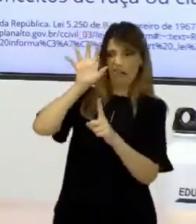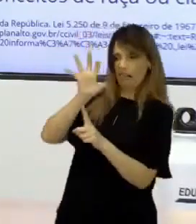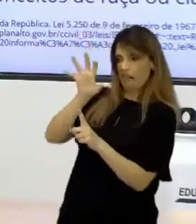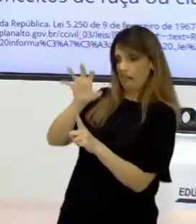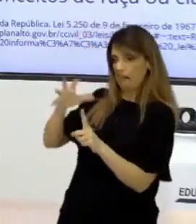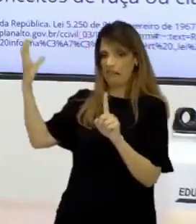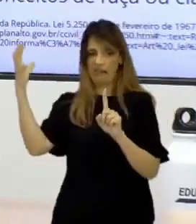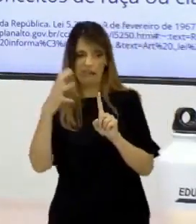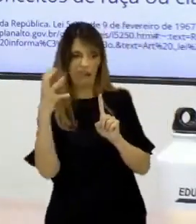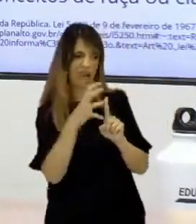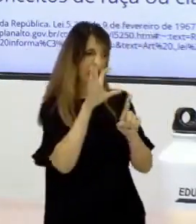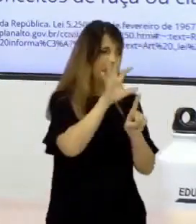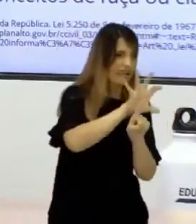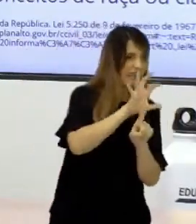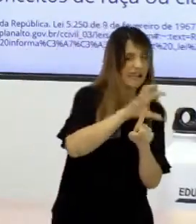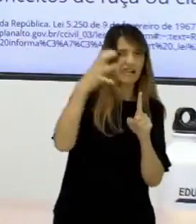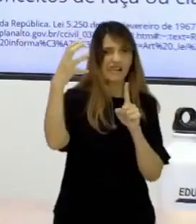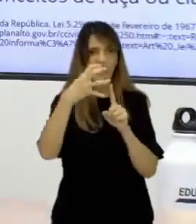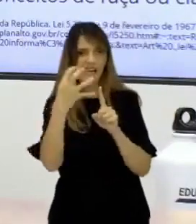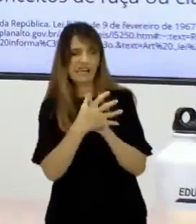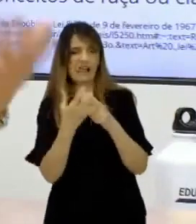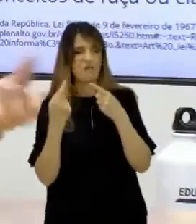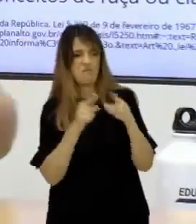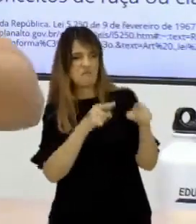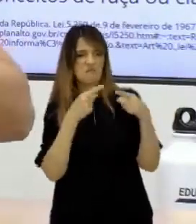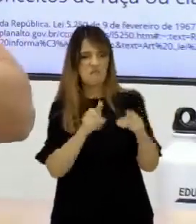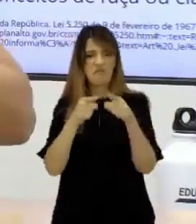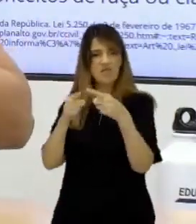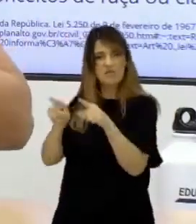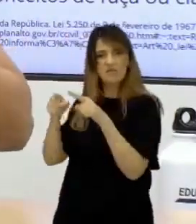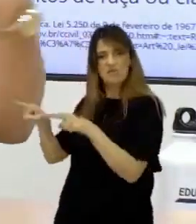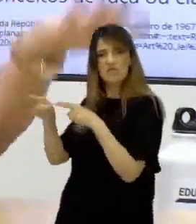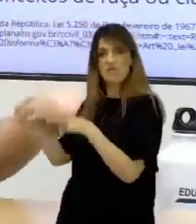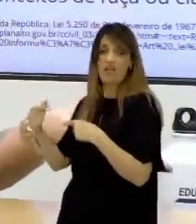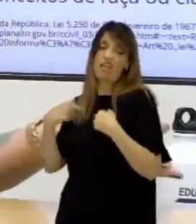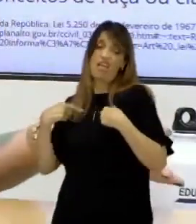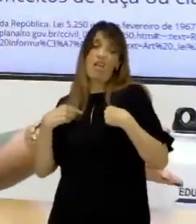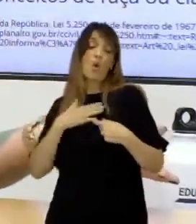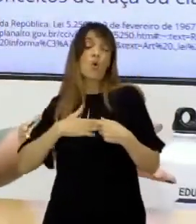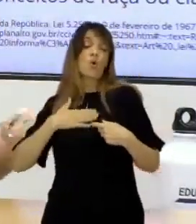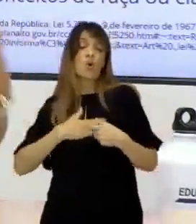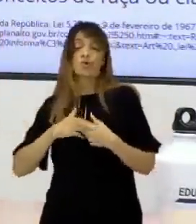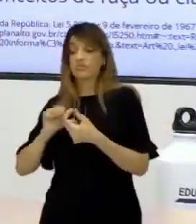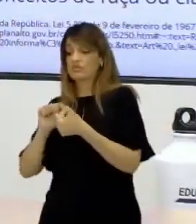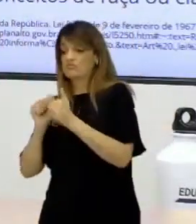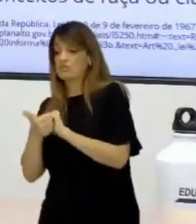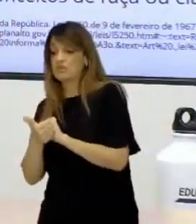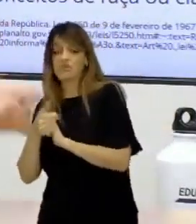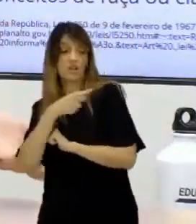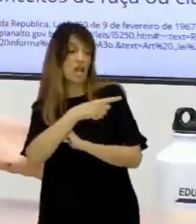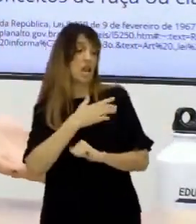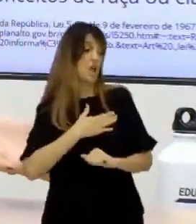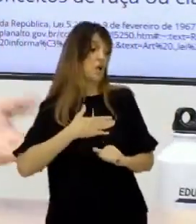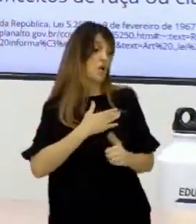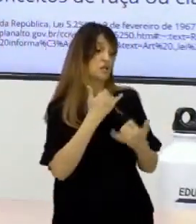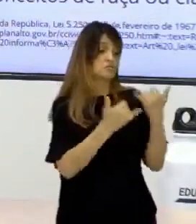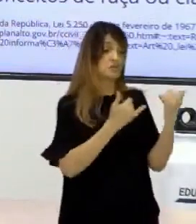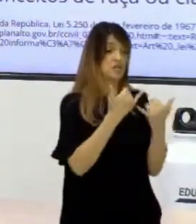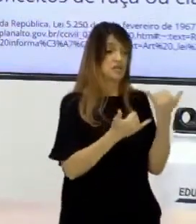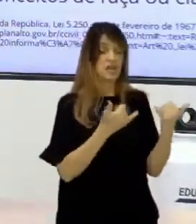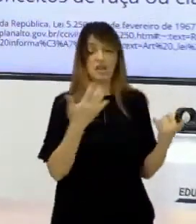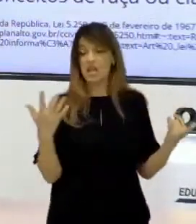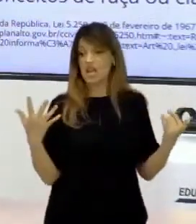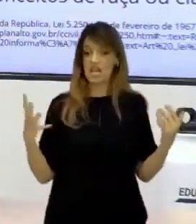mais diversos motivos. Ah, simplesmente porque eu gosto de esporte e a Fabiana gosta de game. Então eu sou melhor do que a Fabiana. E já